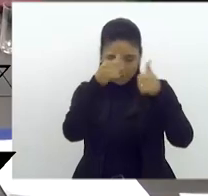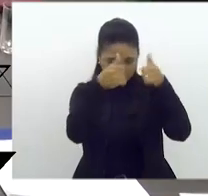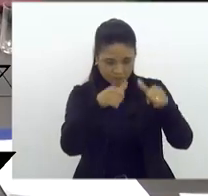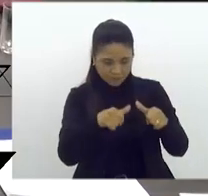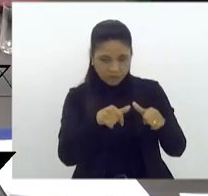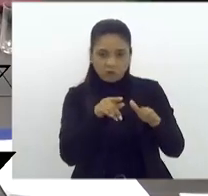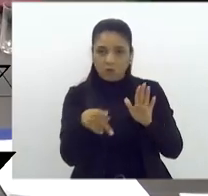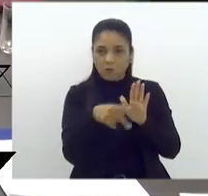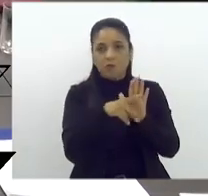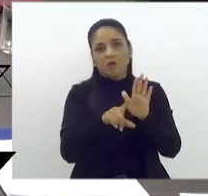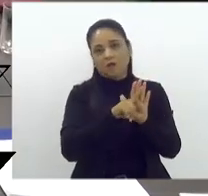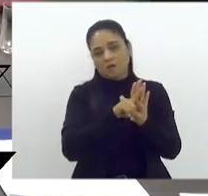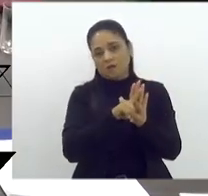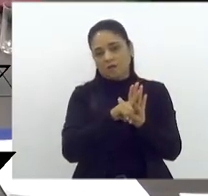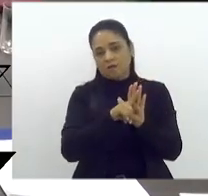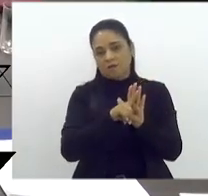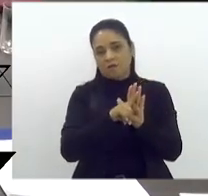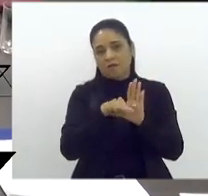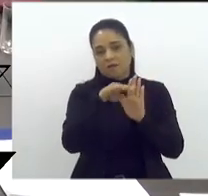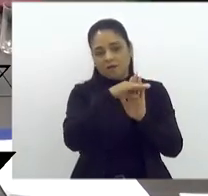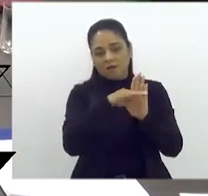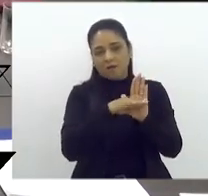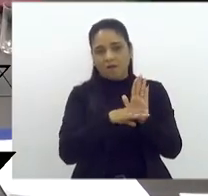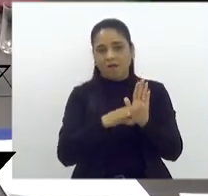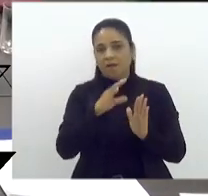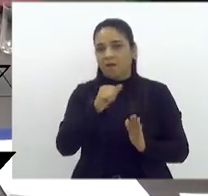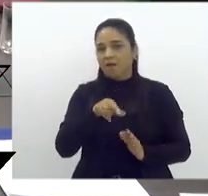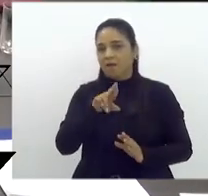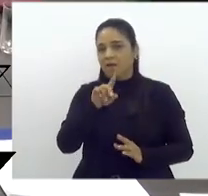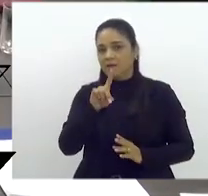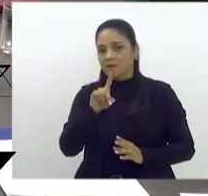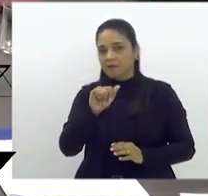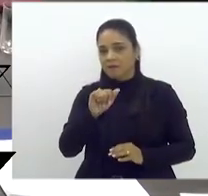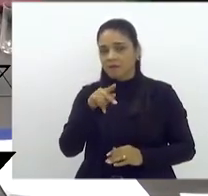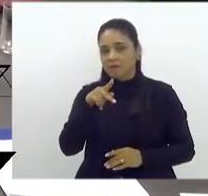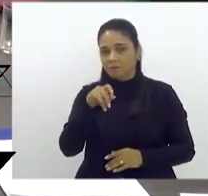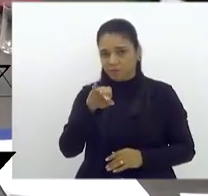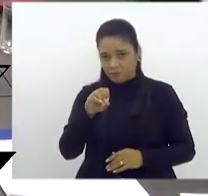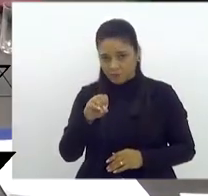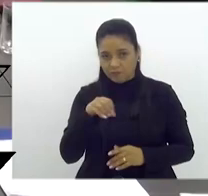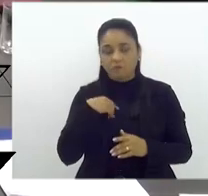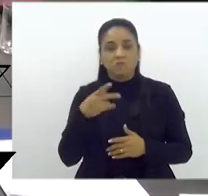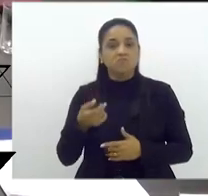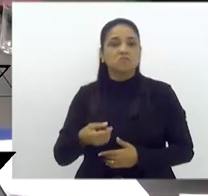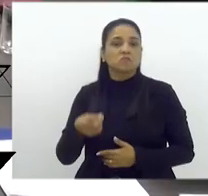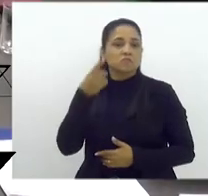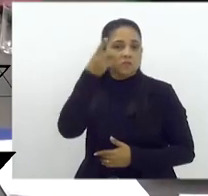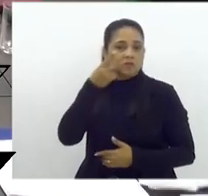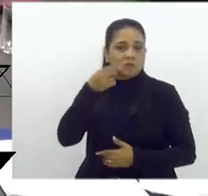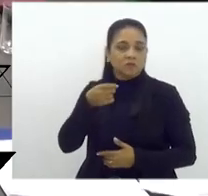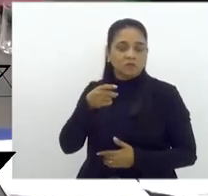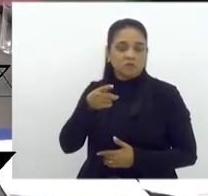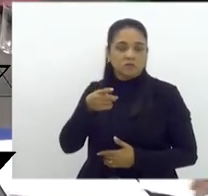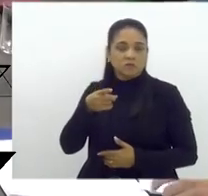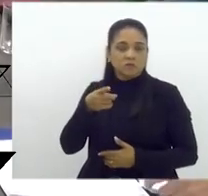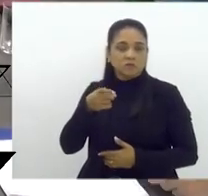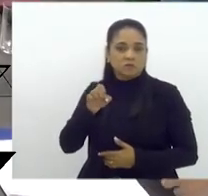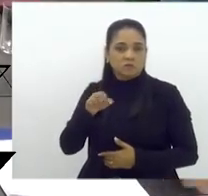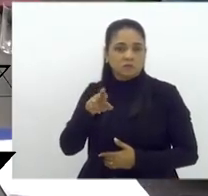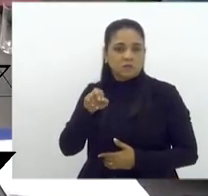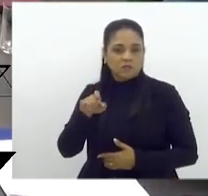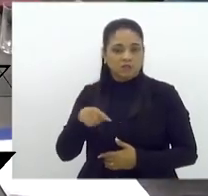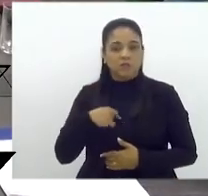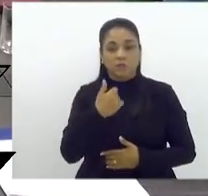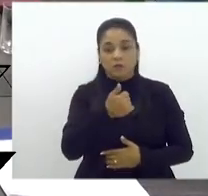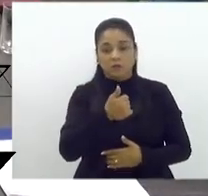vou pedir vista desse projeto. Projeto com vista para o gabinete do deputado doutor Serginho. 14 da pauta é o